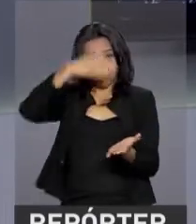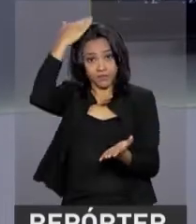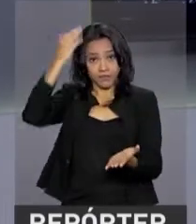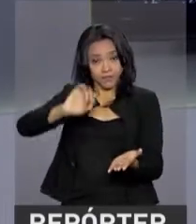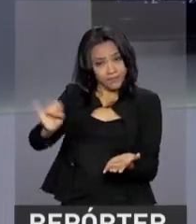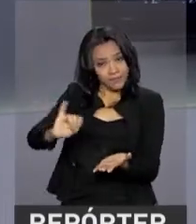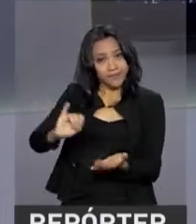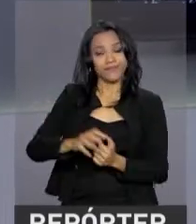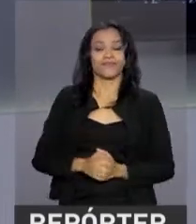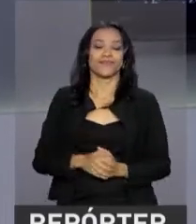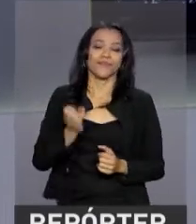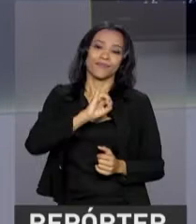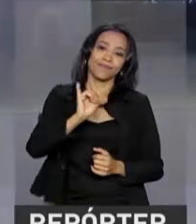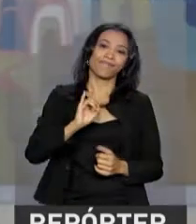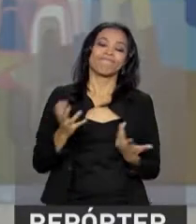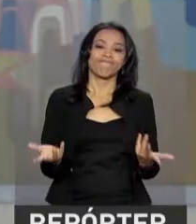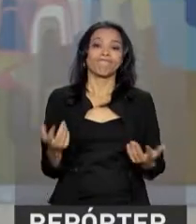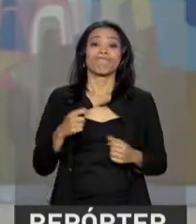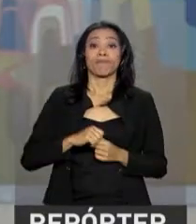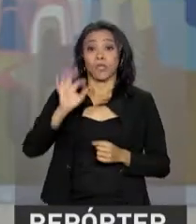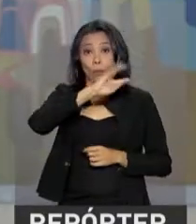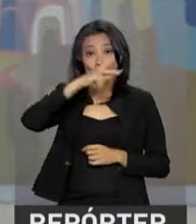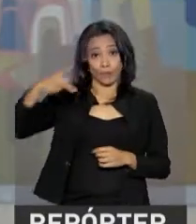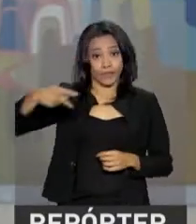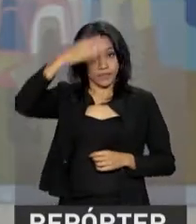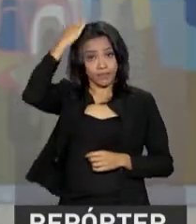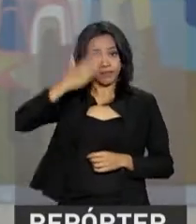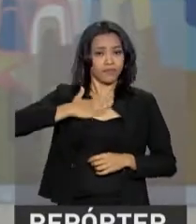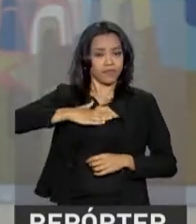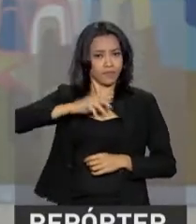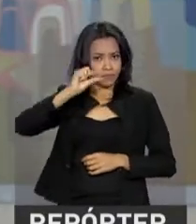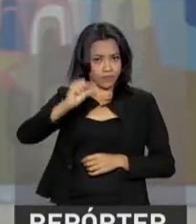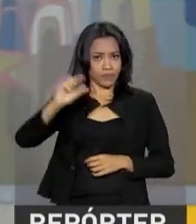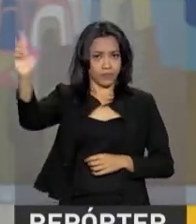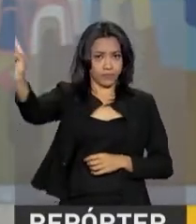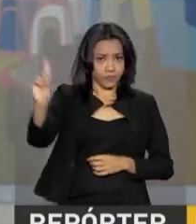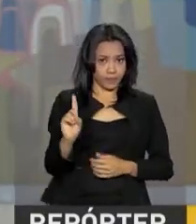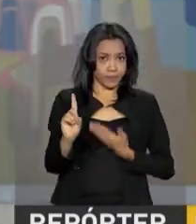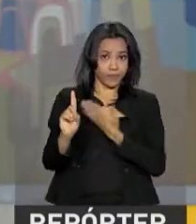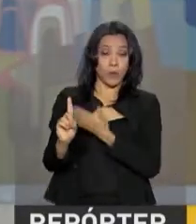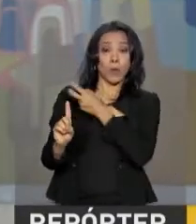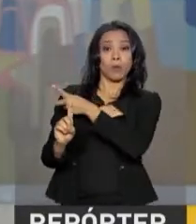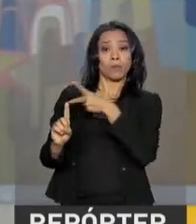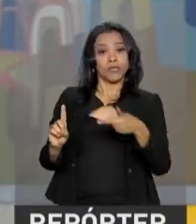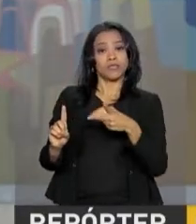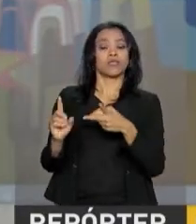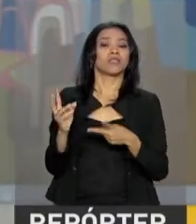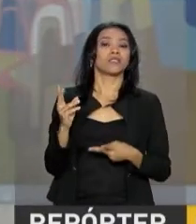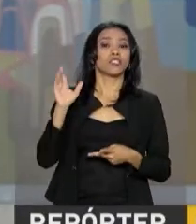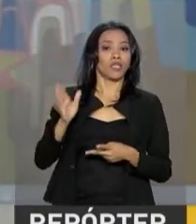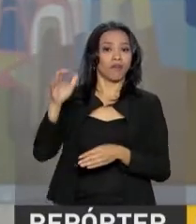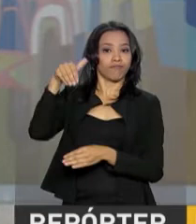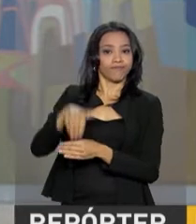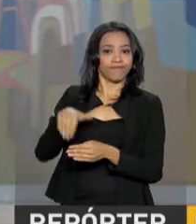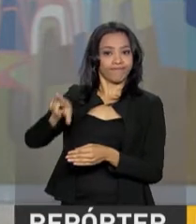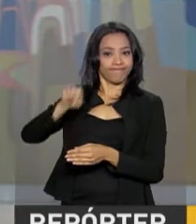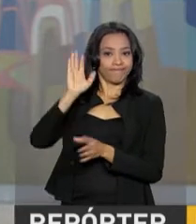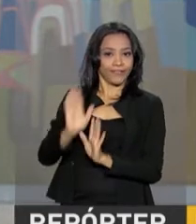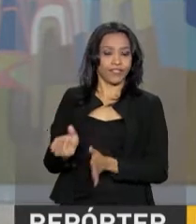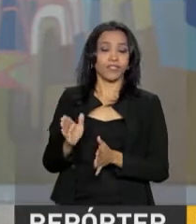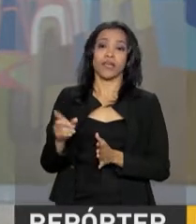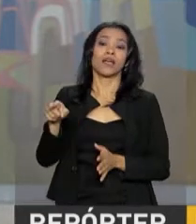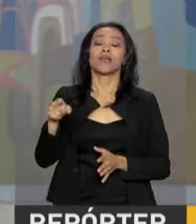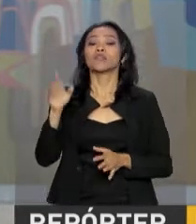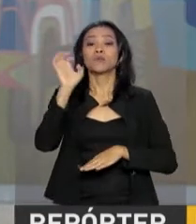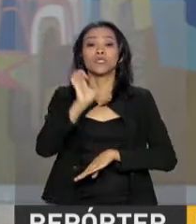paula renata o presidente michel temer recebe instantes o presidente eo presidente eleito da federação das indústrias o estado de